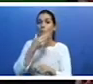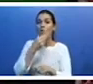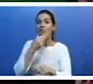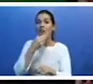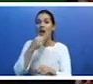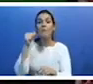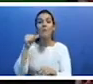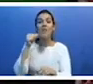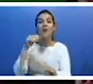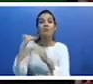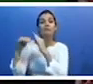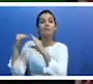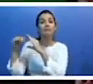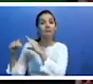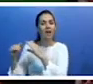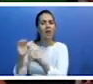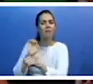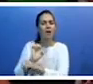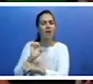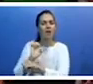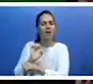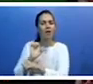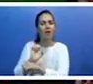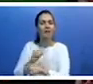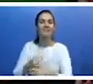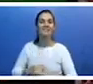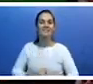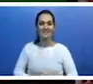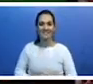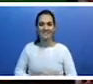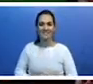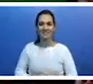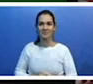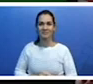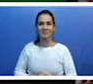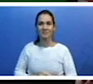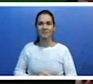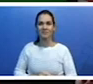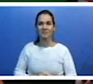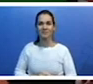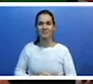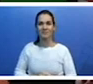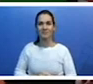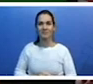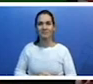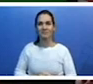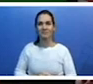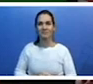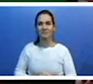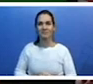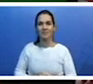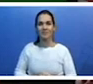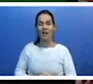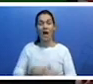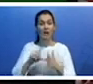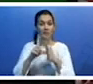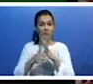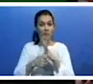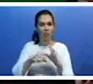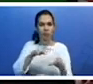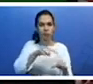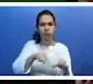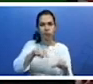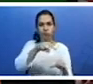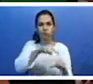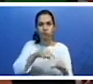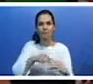para outra pessoa, você ficava esperando na linha para outra pessoa atender, né? Para passar a mensagem. Depois veio